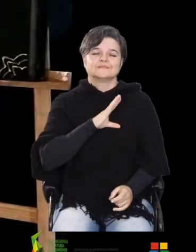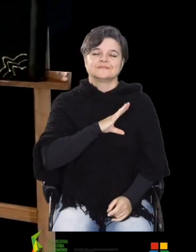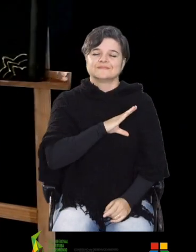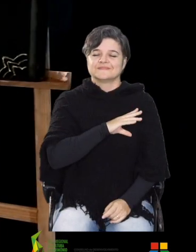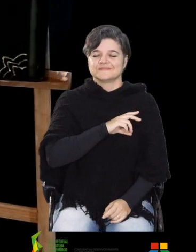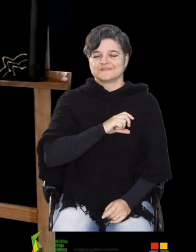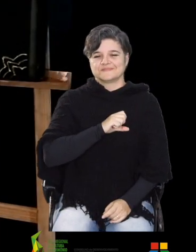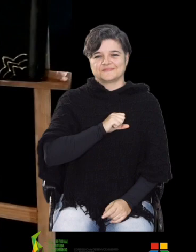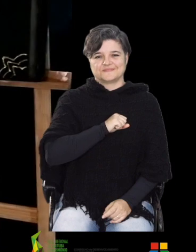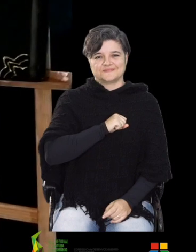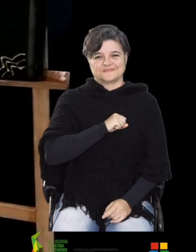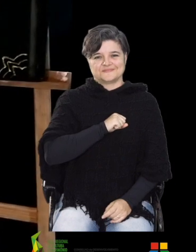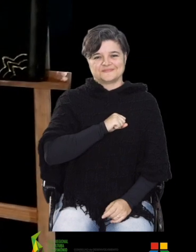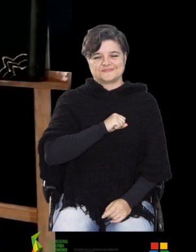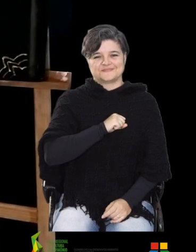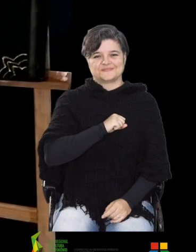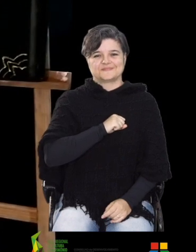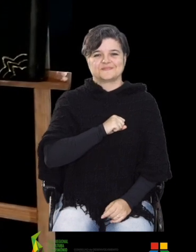tô